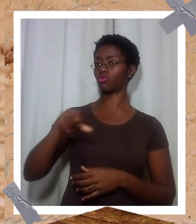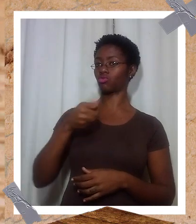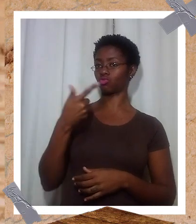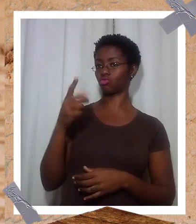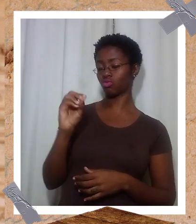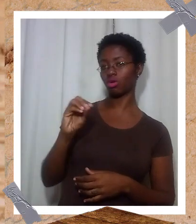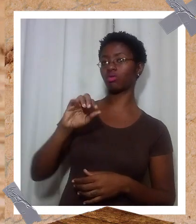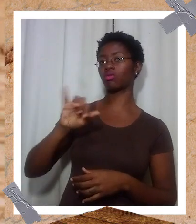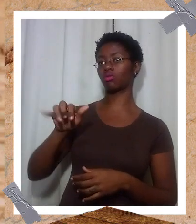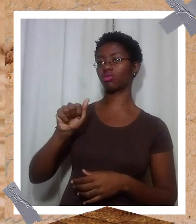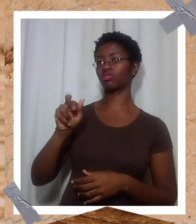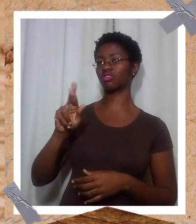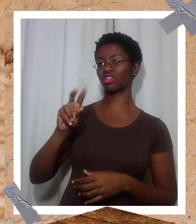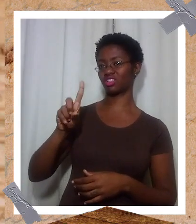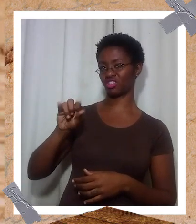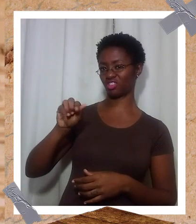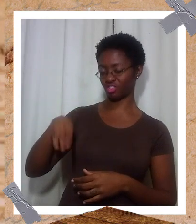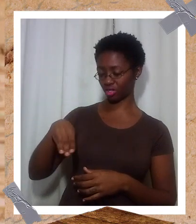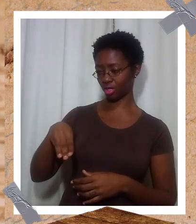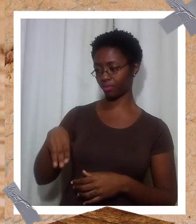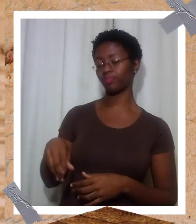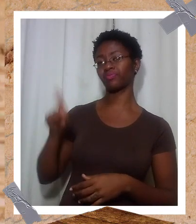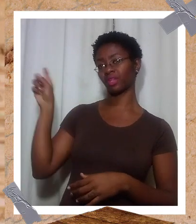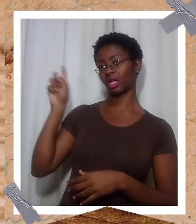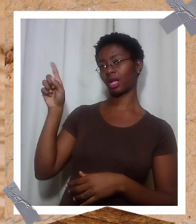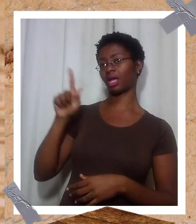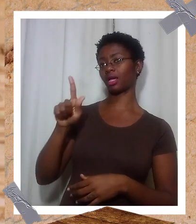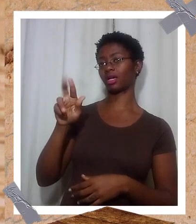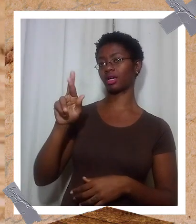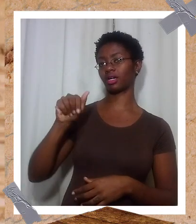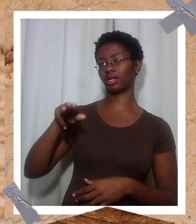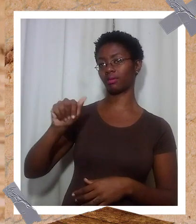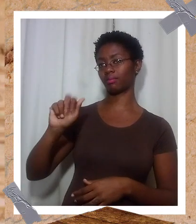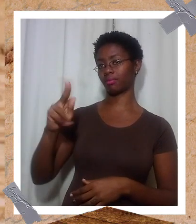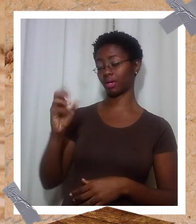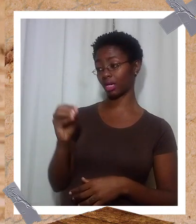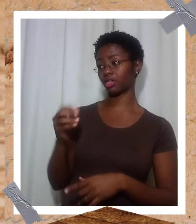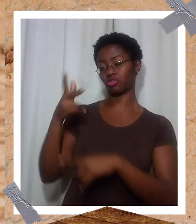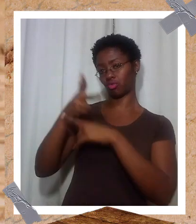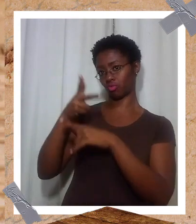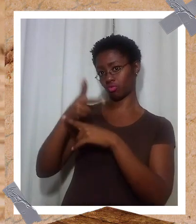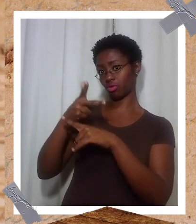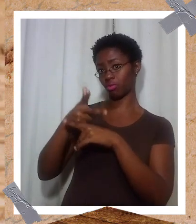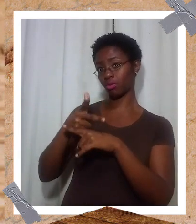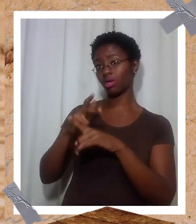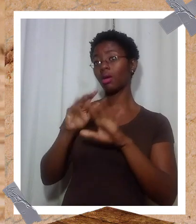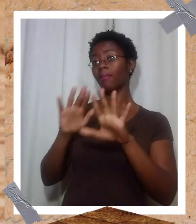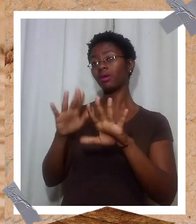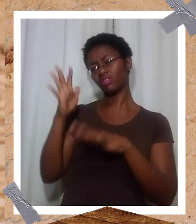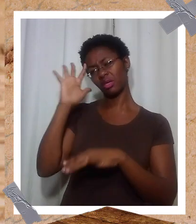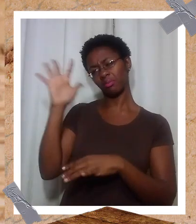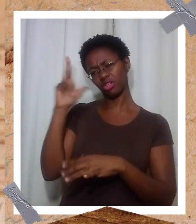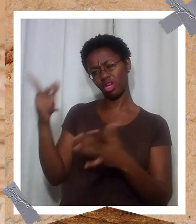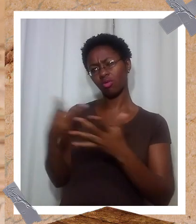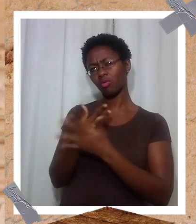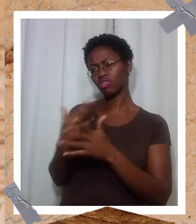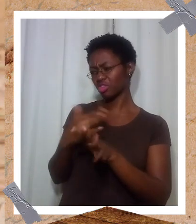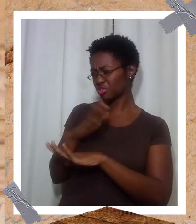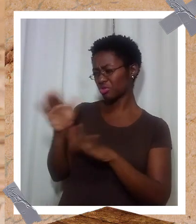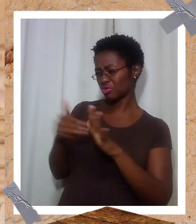lá nos procurar em Gramacho, com relação ao filme? Você imaginava que ia acontecer isso tudo na tua vida? Diz aí pra